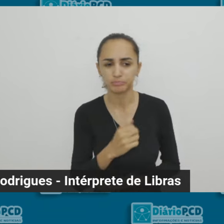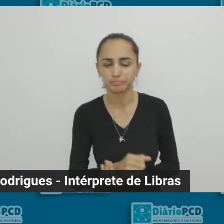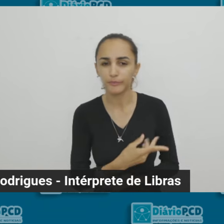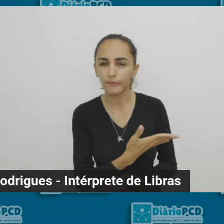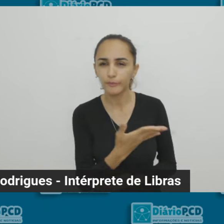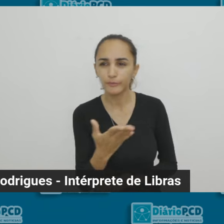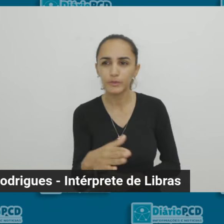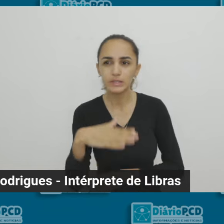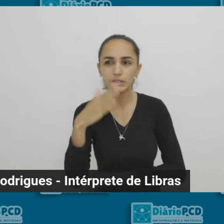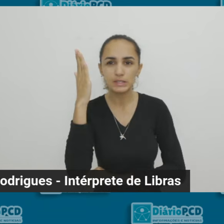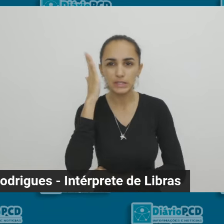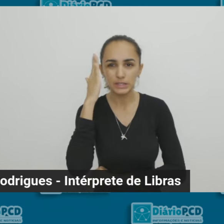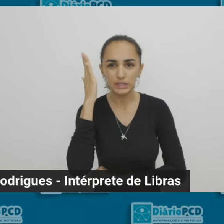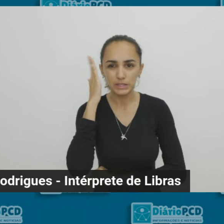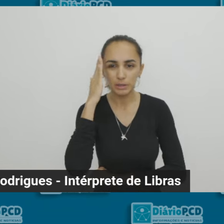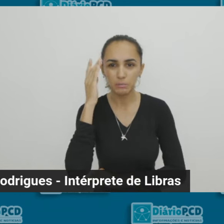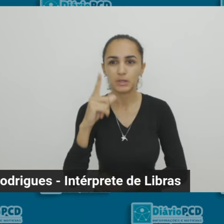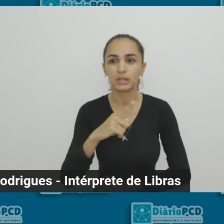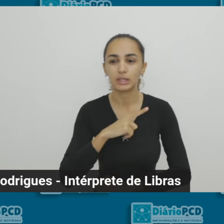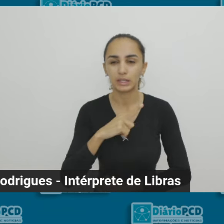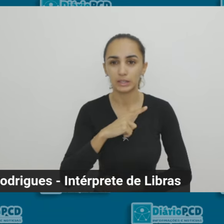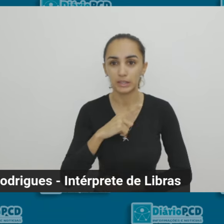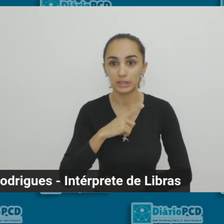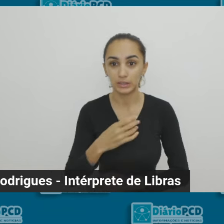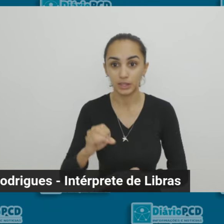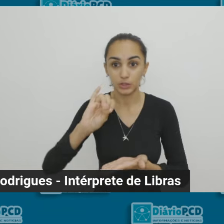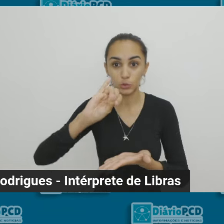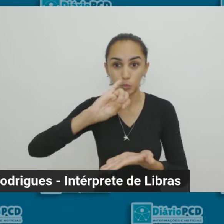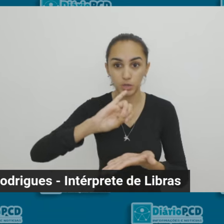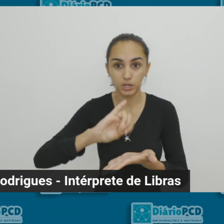que existe em uma capital brasileira